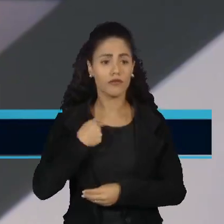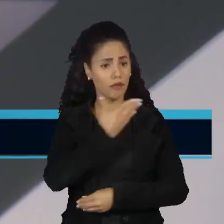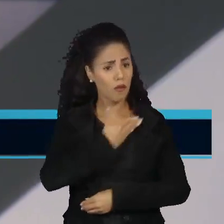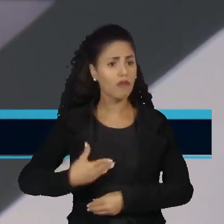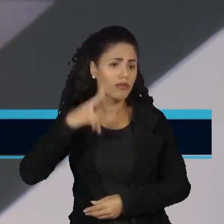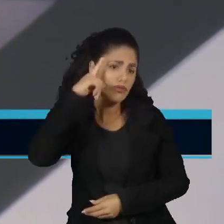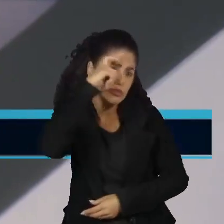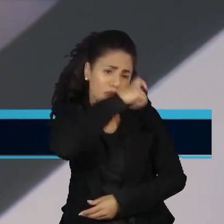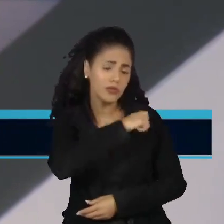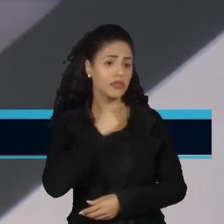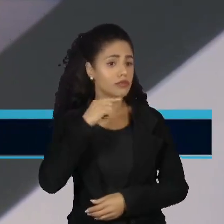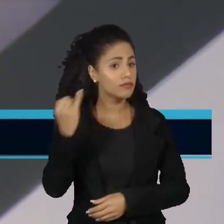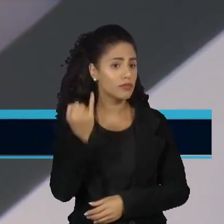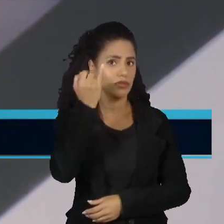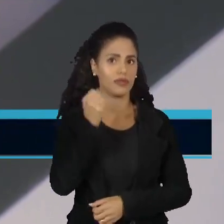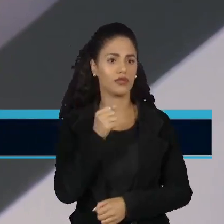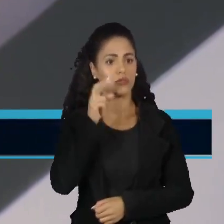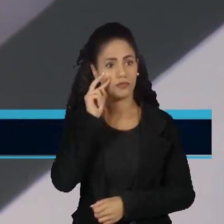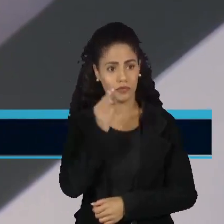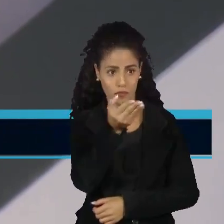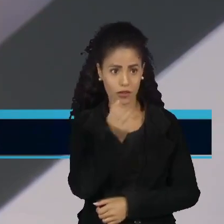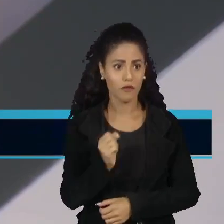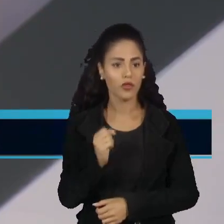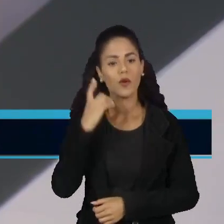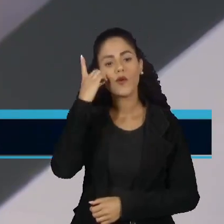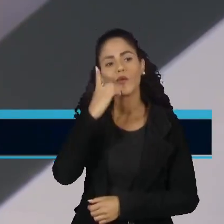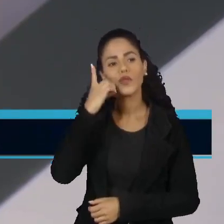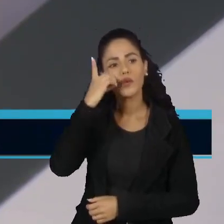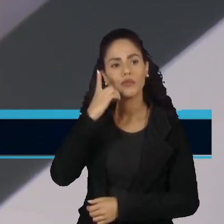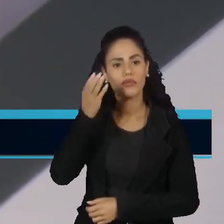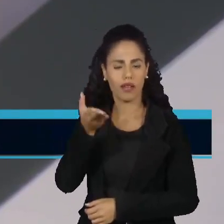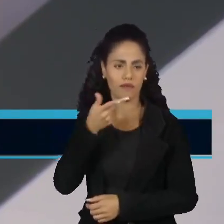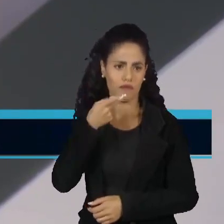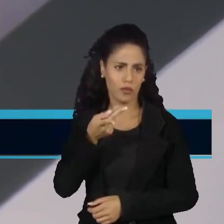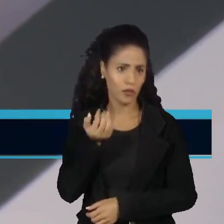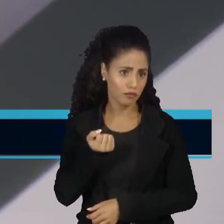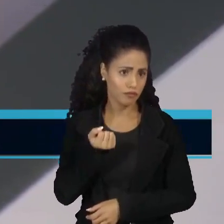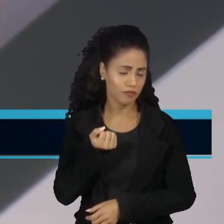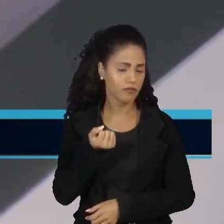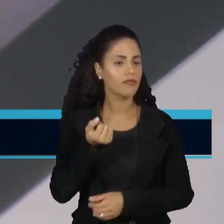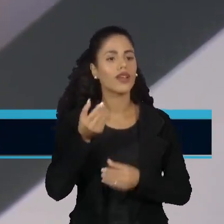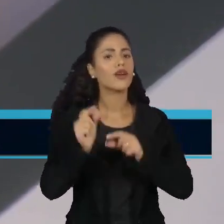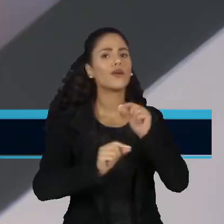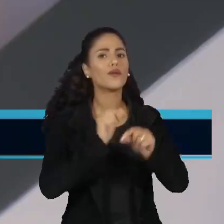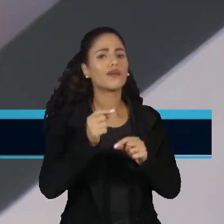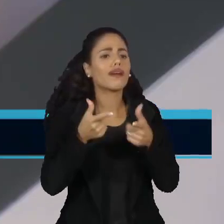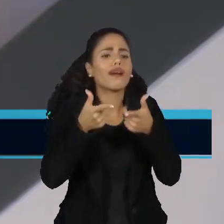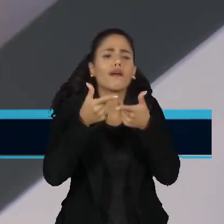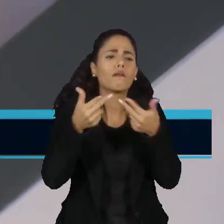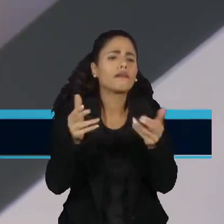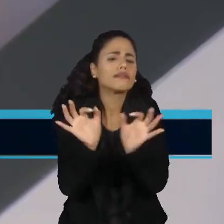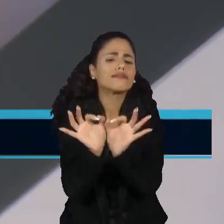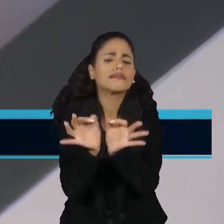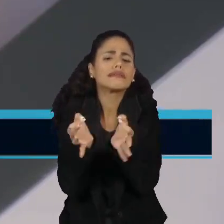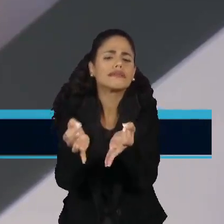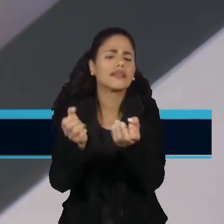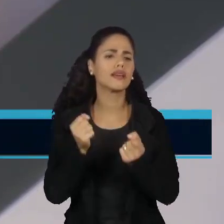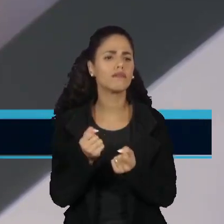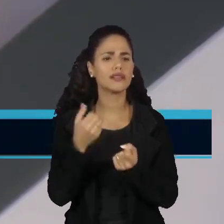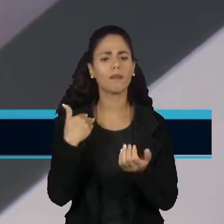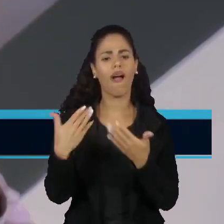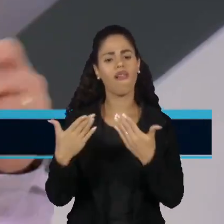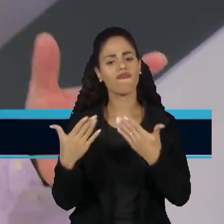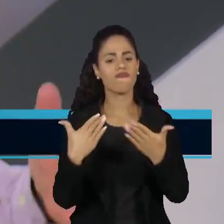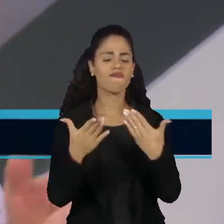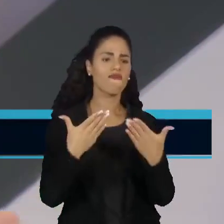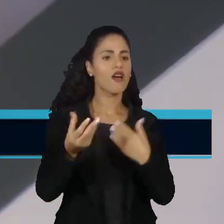alguns temas que são importantes. Aquilo que o deputado levanta, com todo respeito, são coisas pequenas, é para fazer